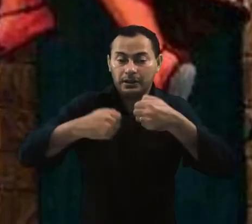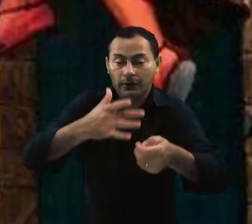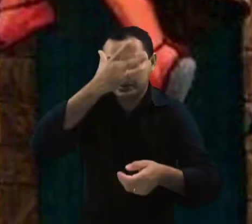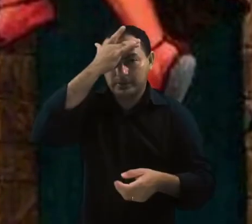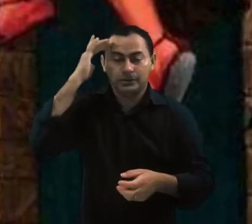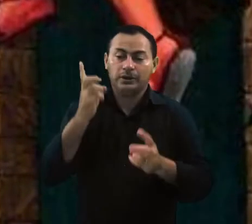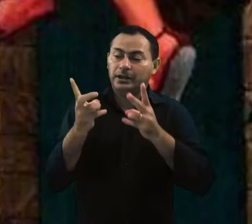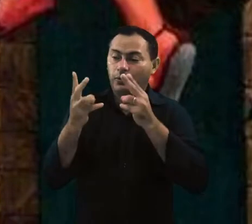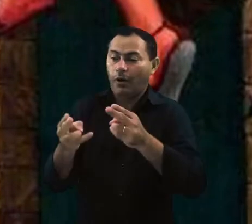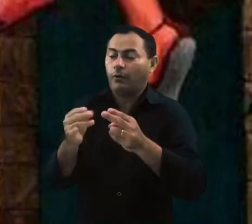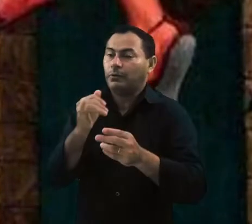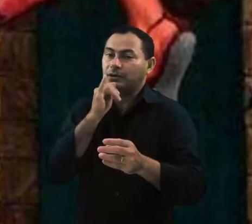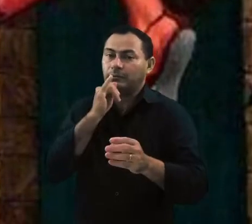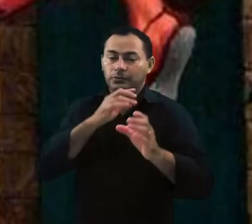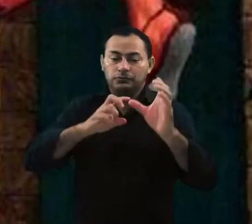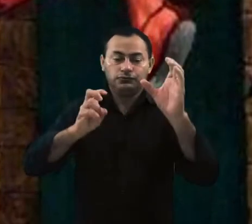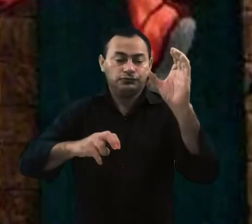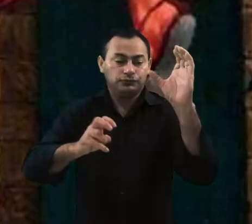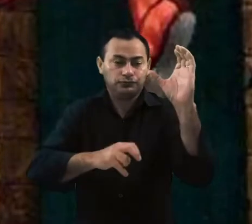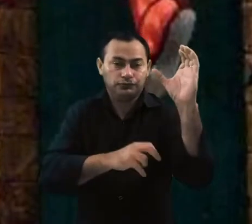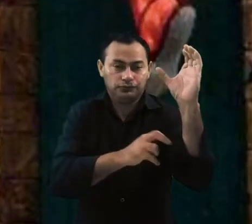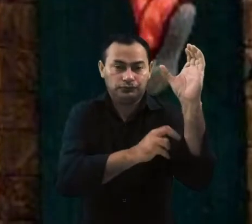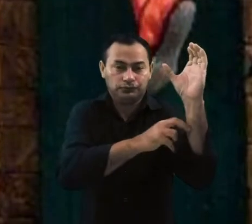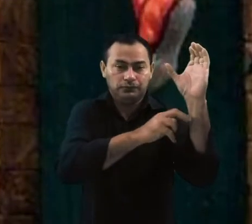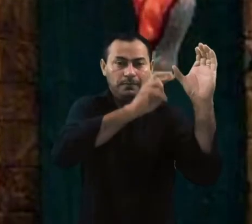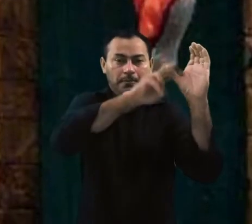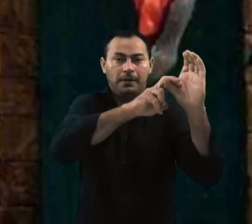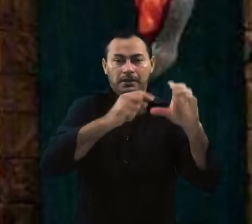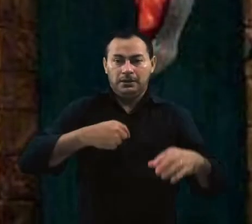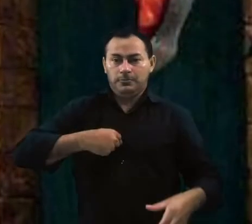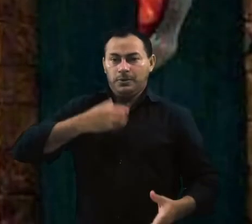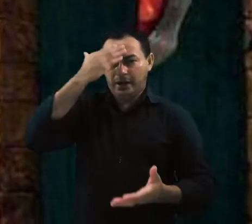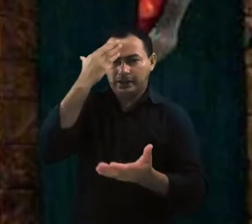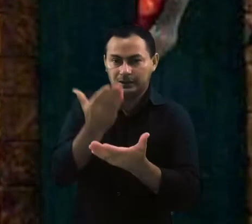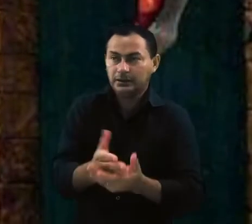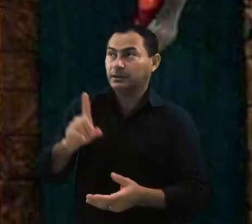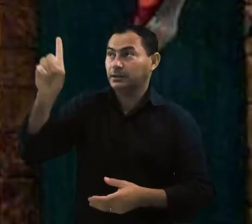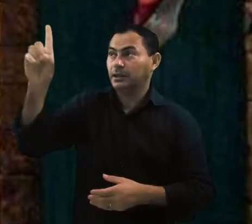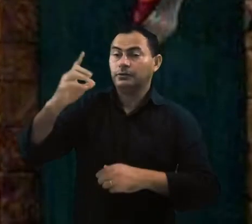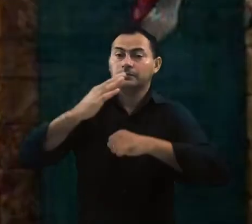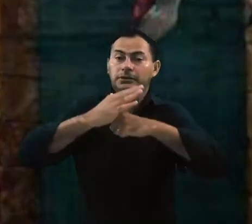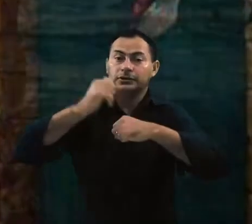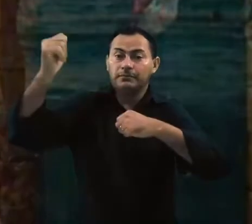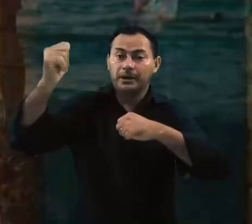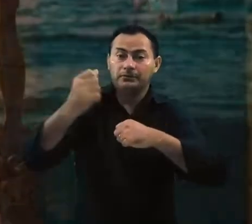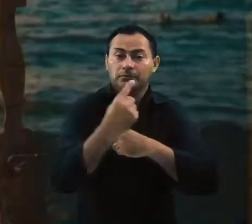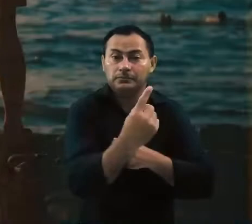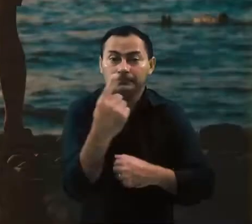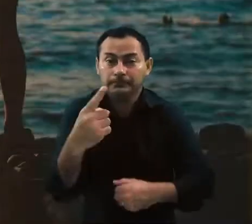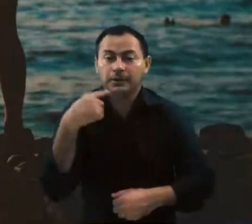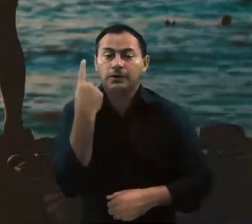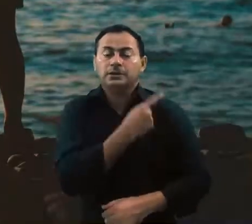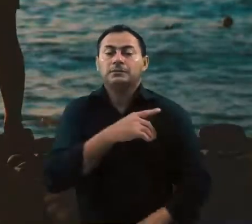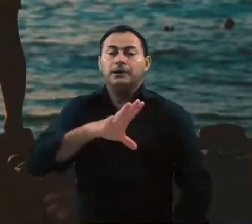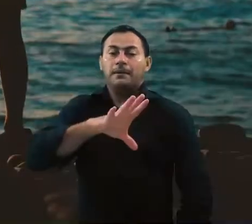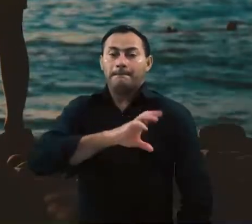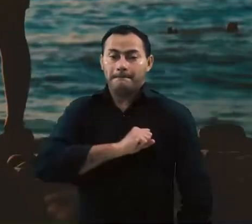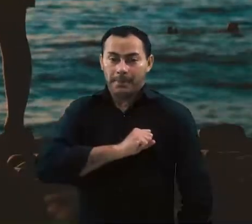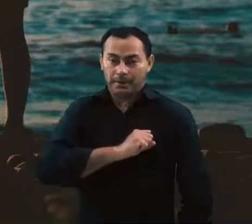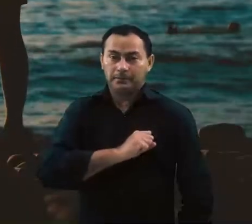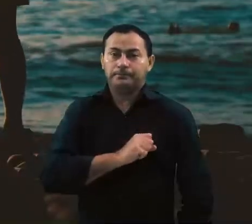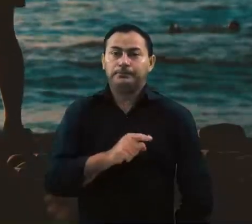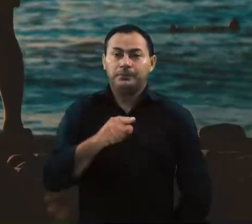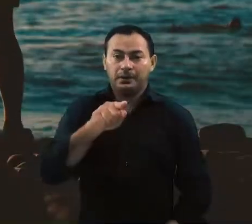Jesus deu a pessoas como Zaqueu e eu creio sinceramente que Deus tem nos chamado para